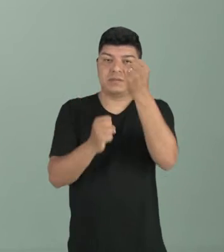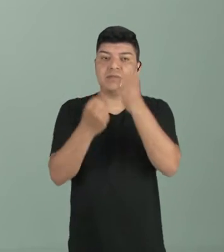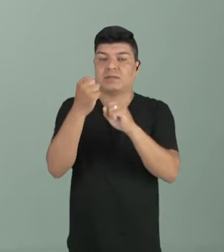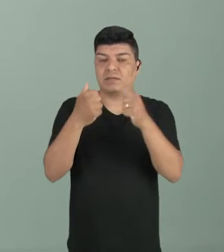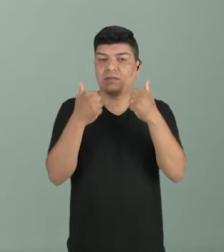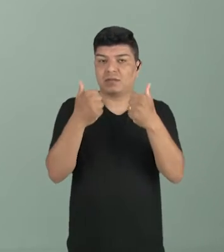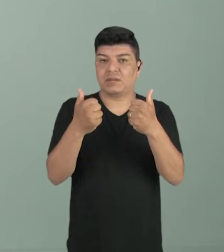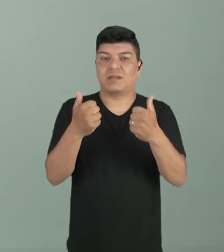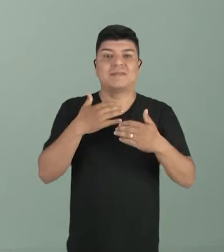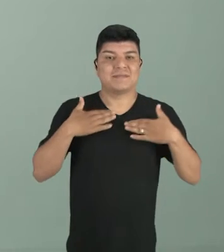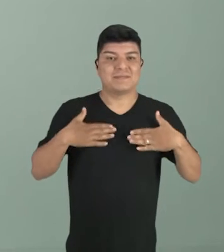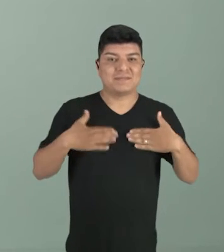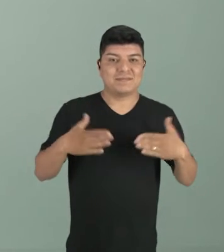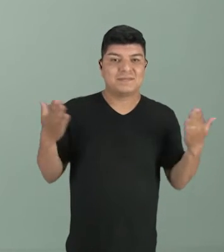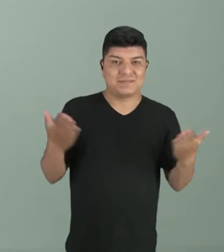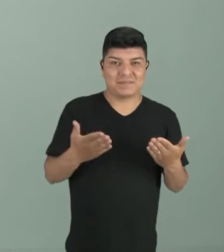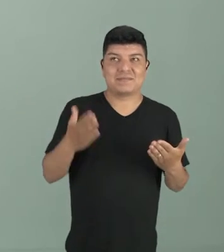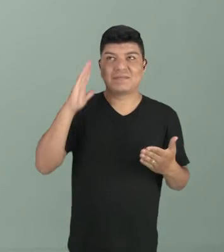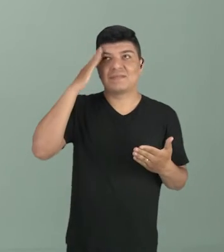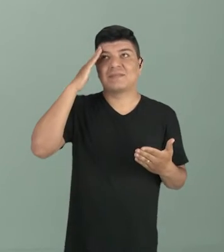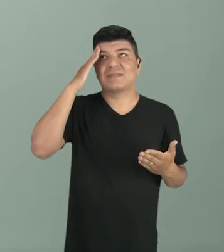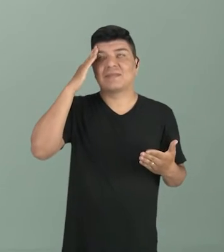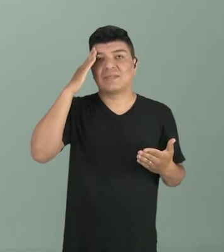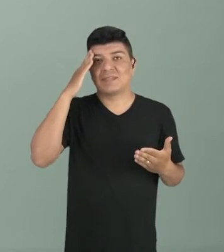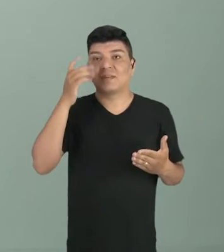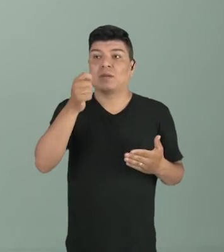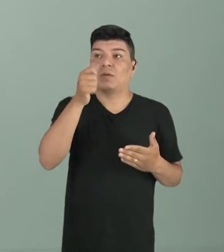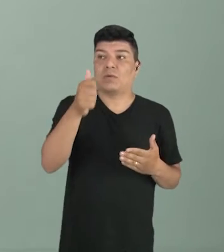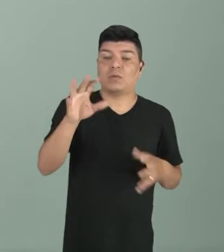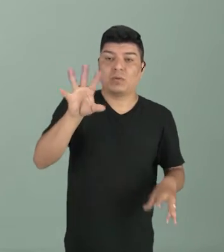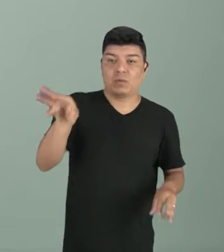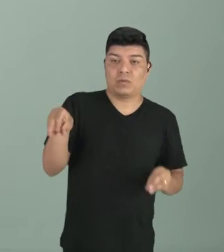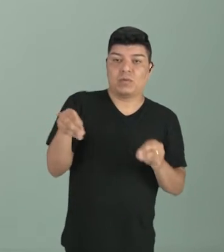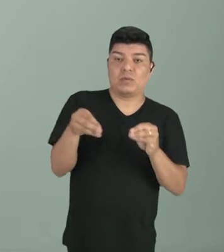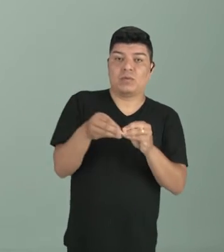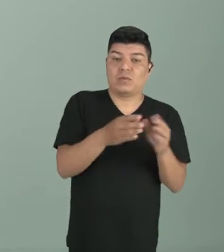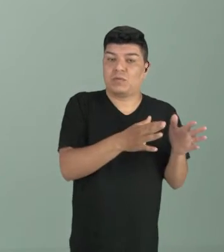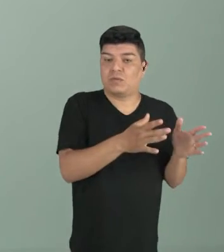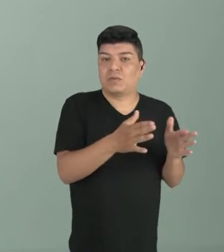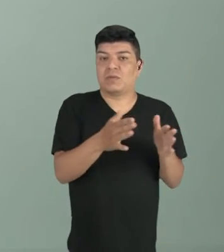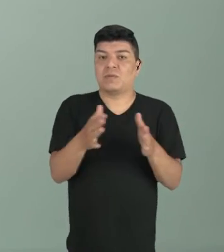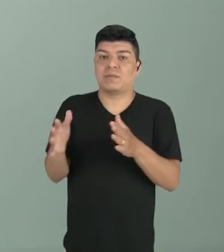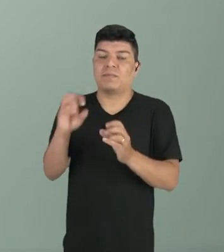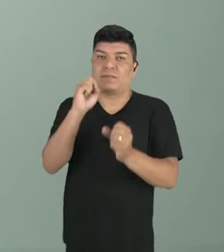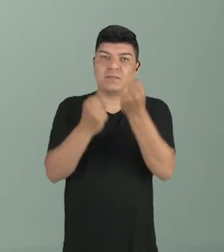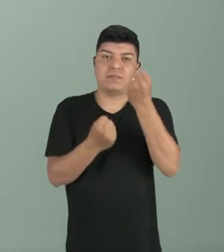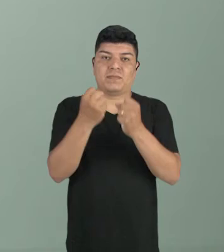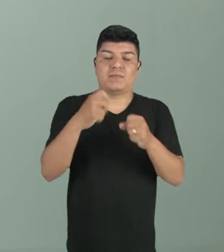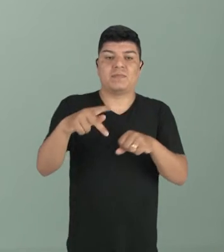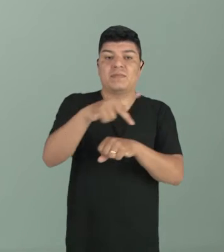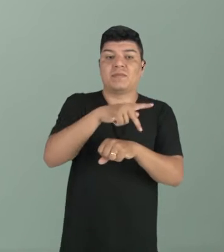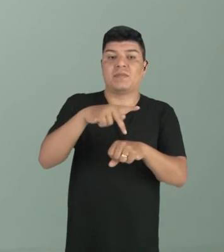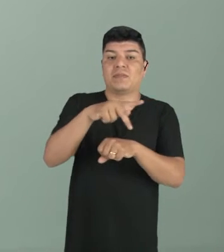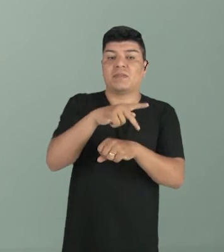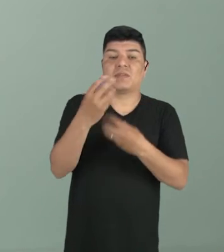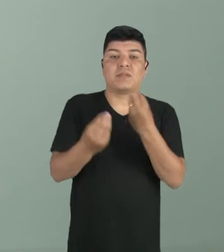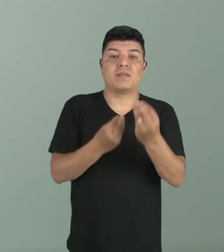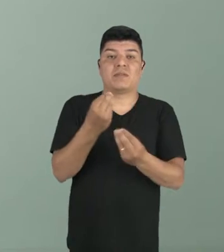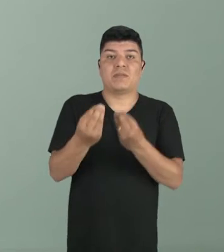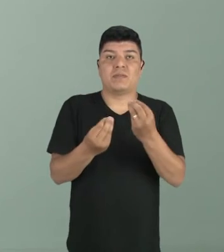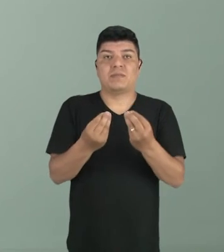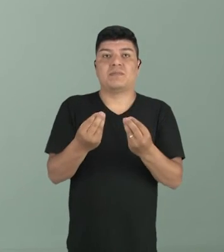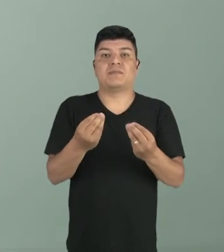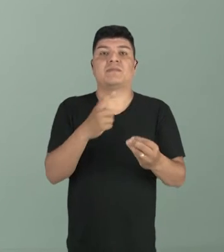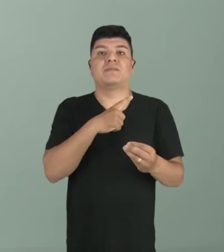bom? Tranquilo até aqui? Deu para compreender um pouquinho o resumo desse período de industrialização no nosso país? Como se deu esse período